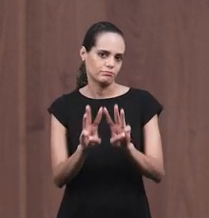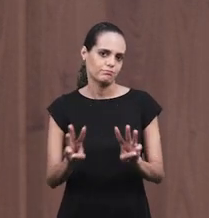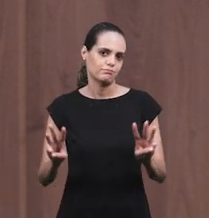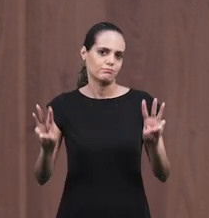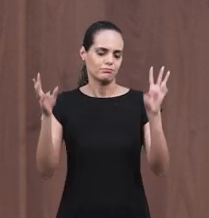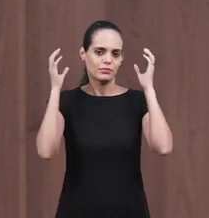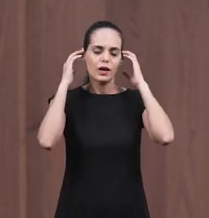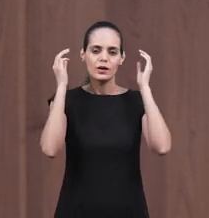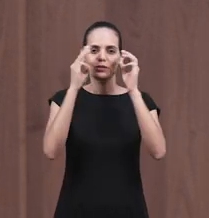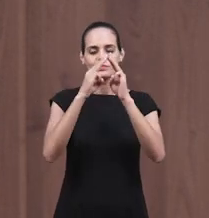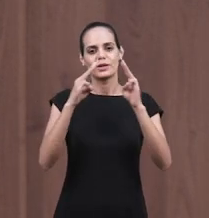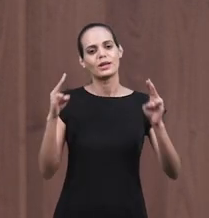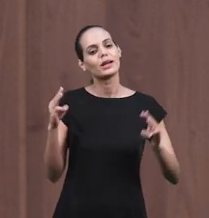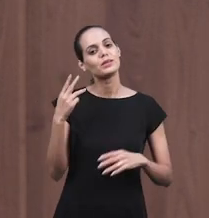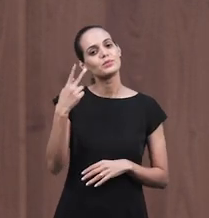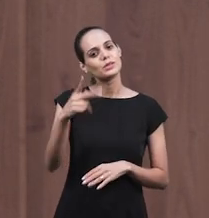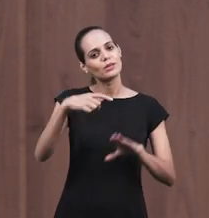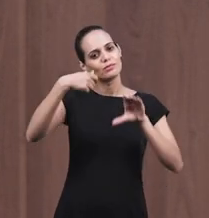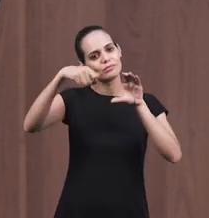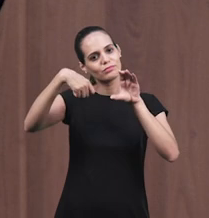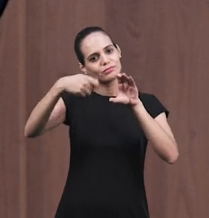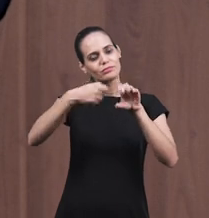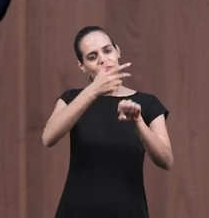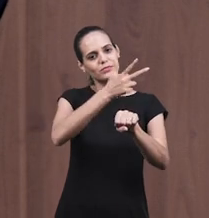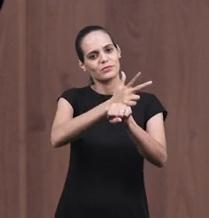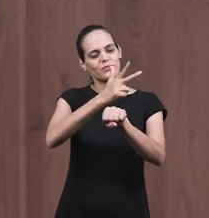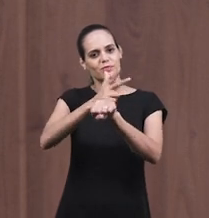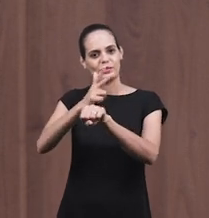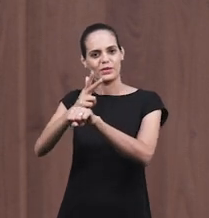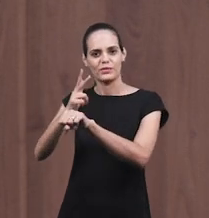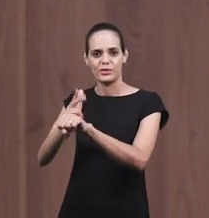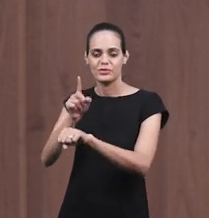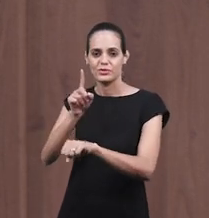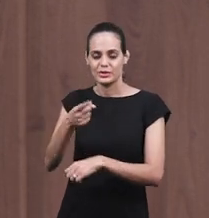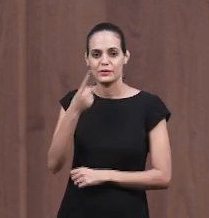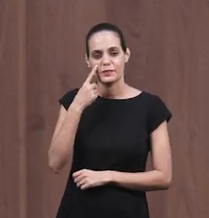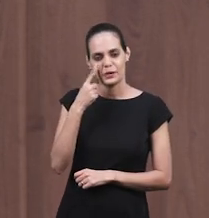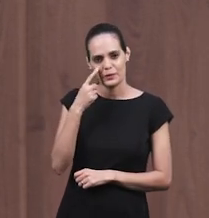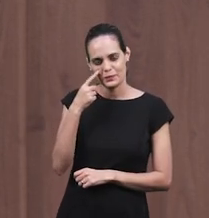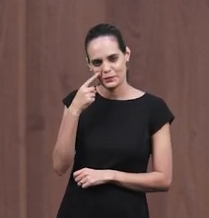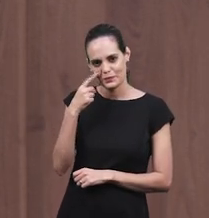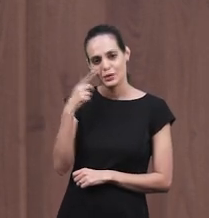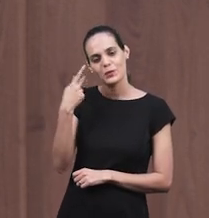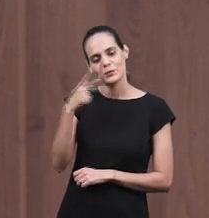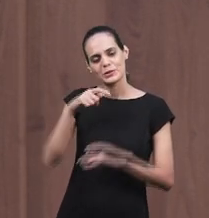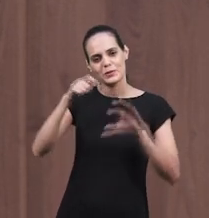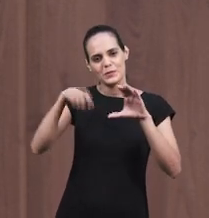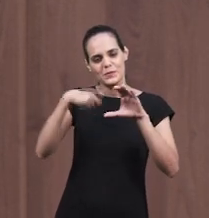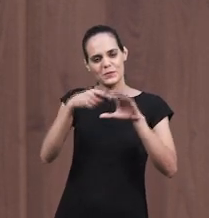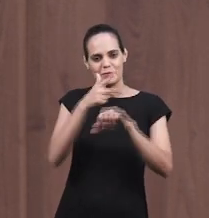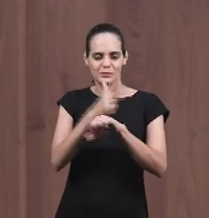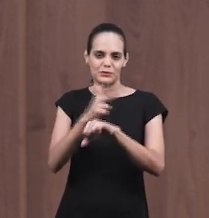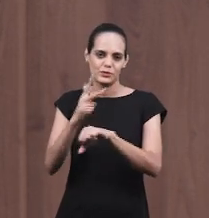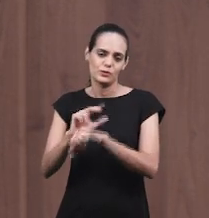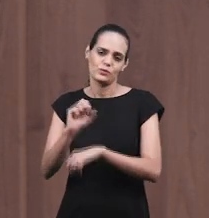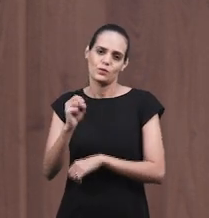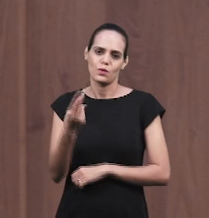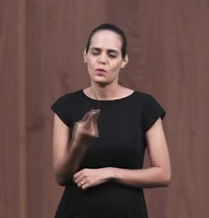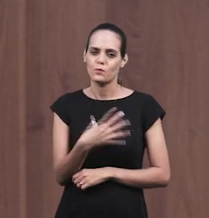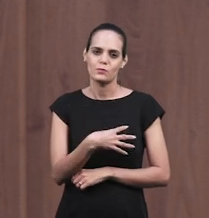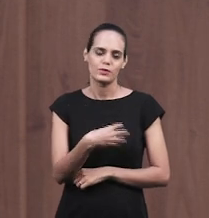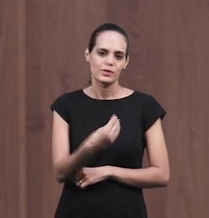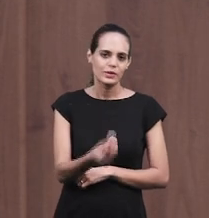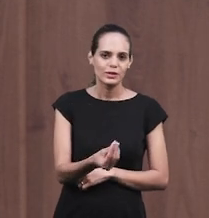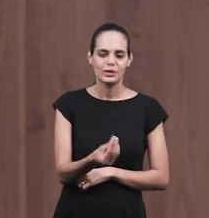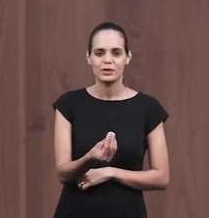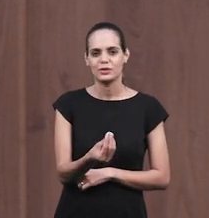vai encontrar ali no site da Rádio Manaim a sua informação, o seu vídeo está sendo divulgado ali, você vai poder ver o vídeo que você